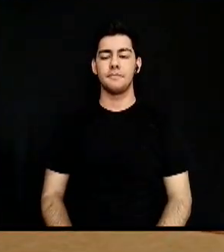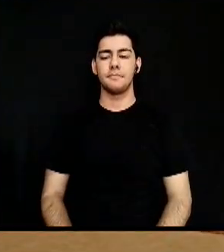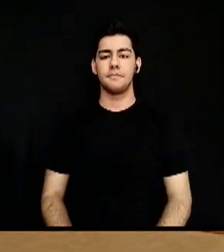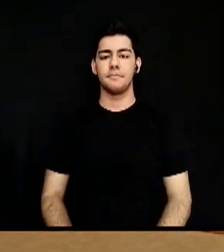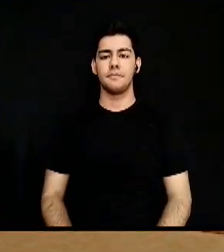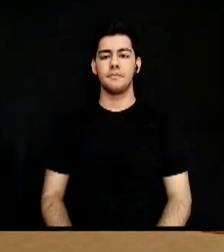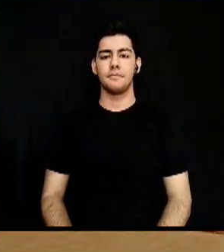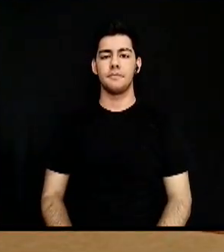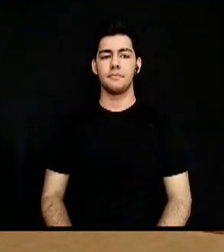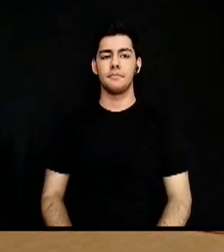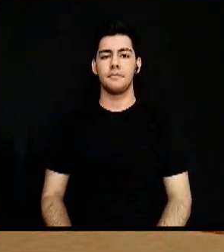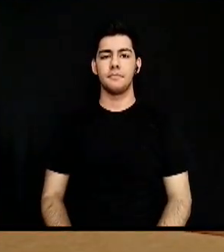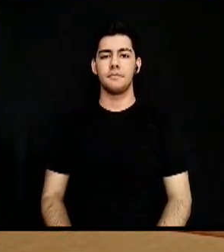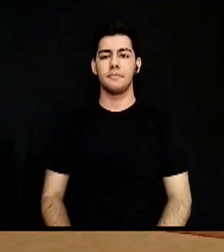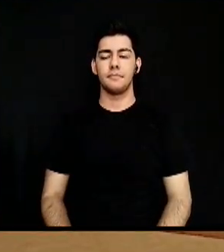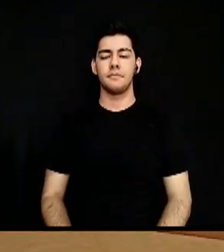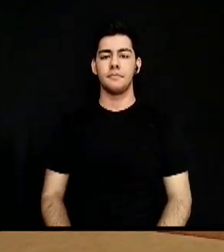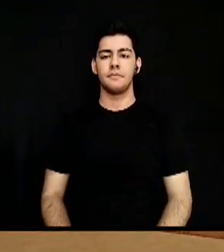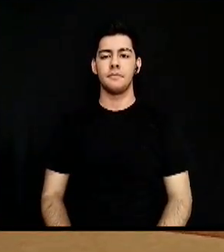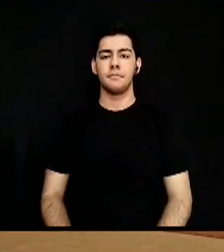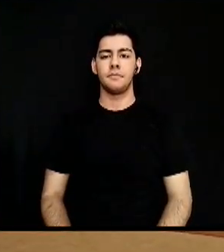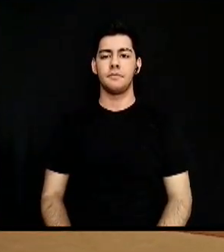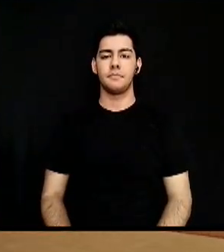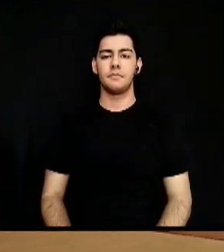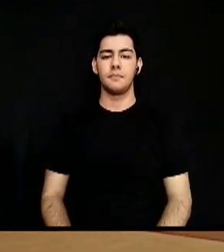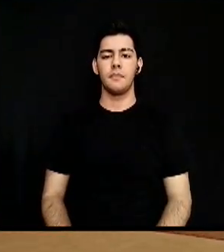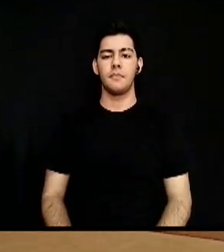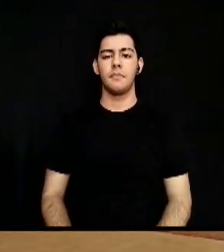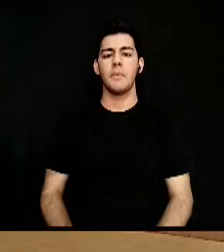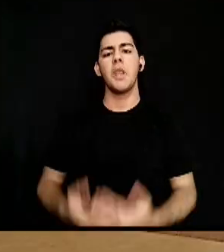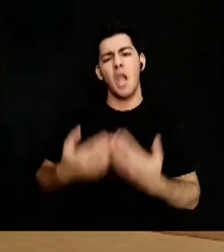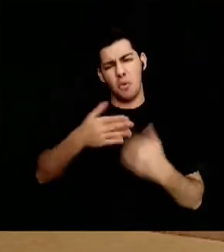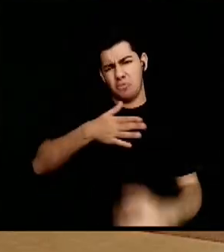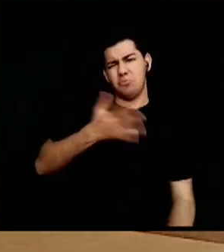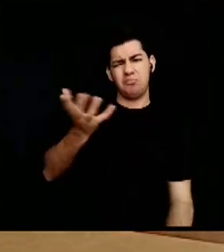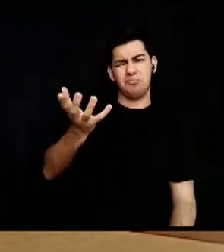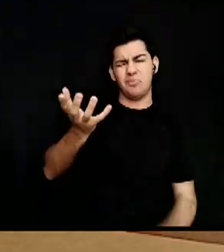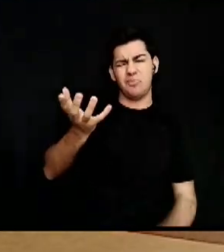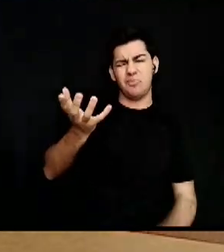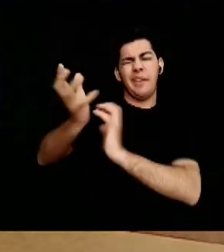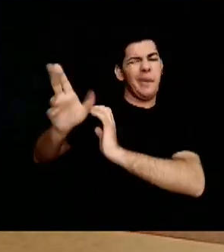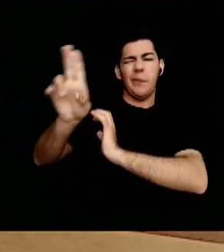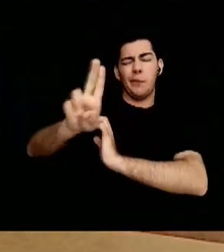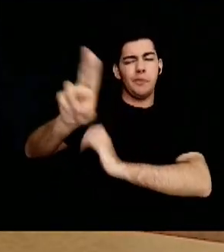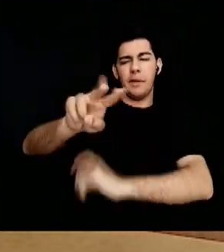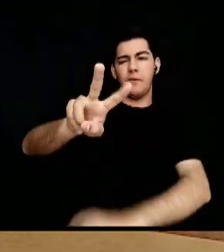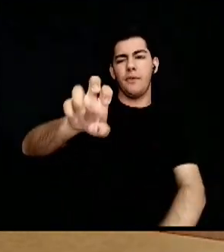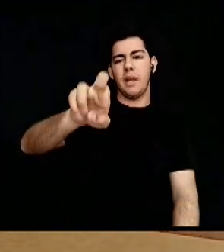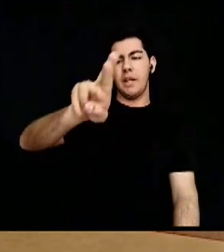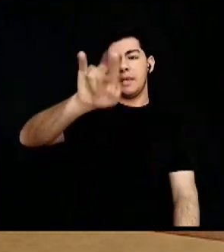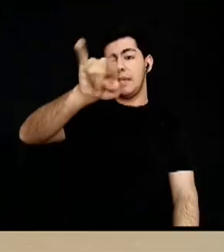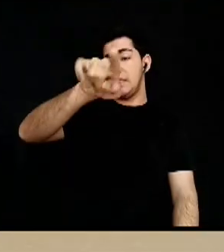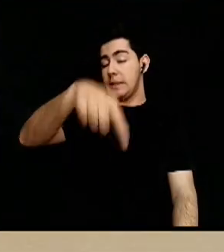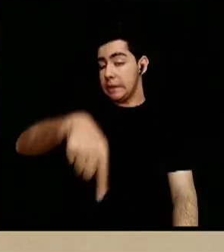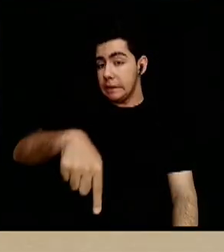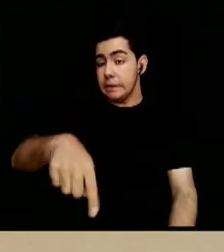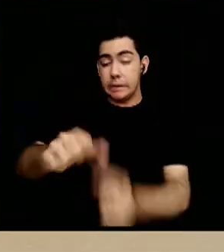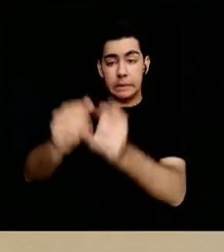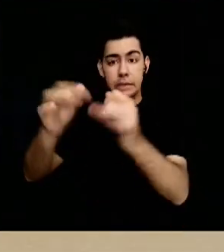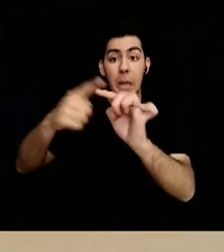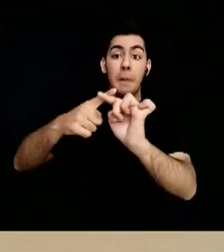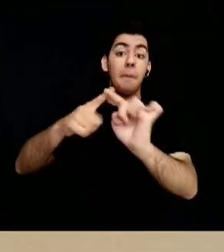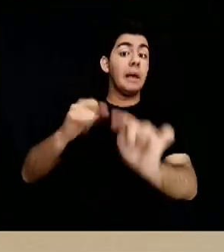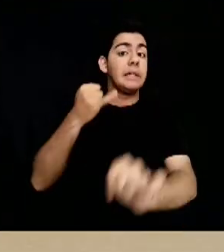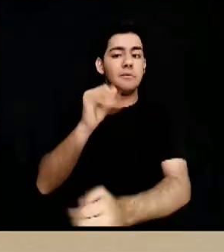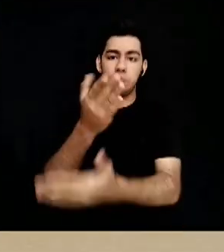eu acabo não optando, né, por esses vernizes. Mas é uma questão de gosto. Se você gosta,